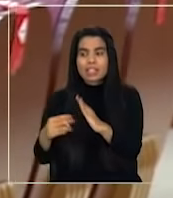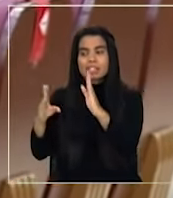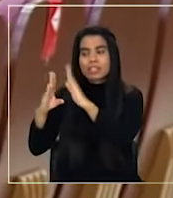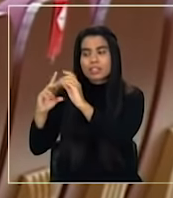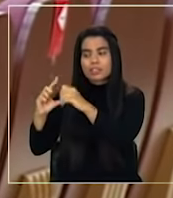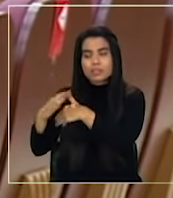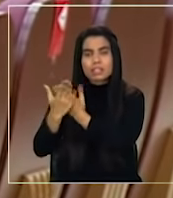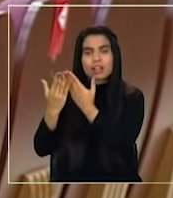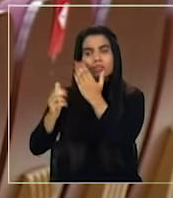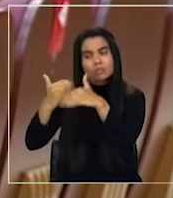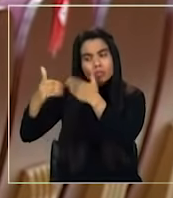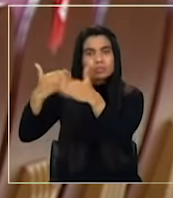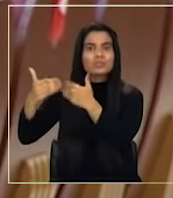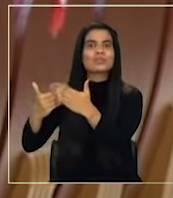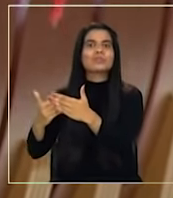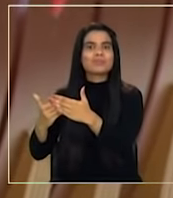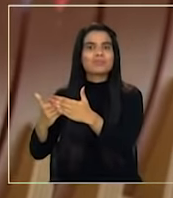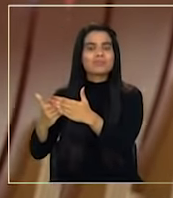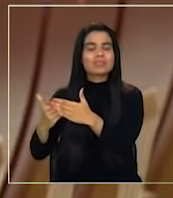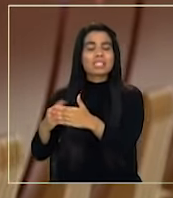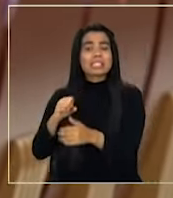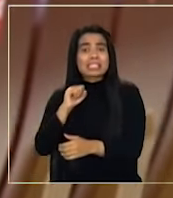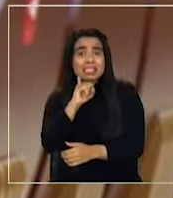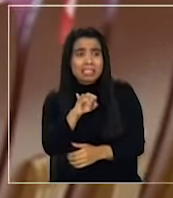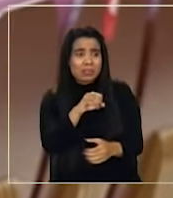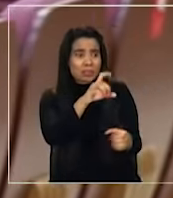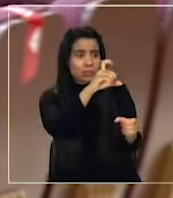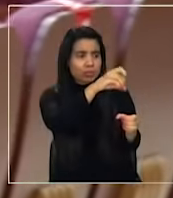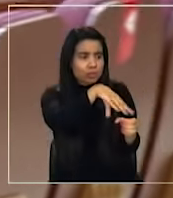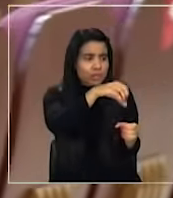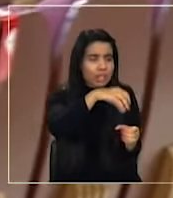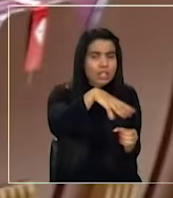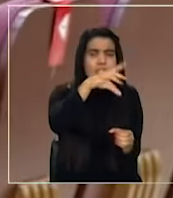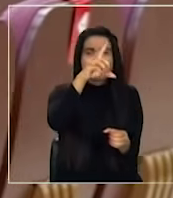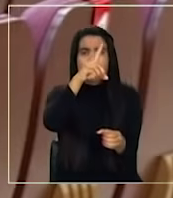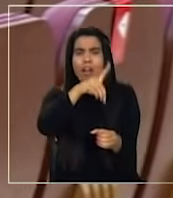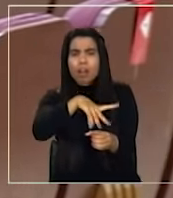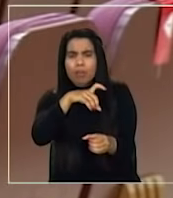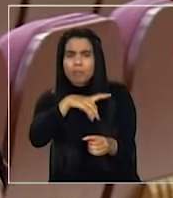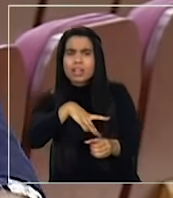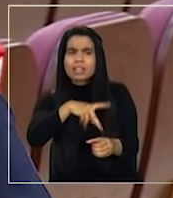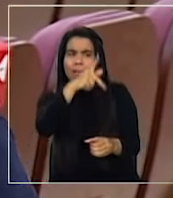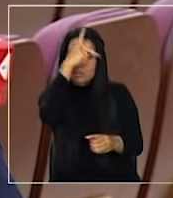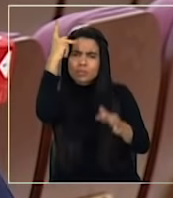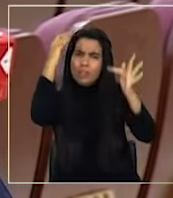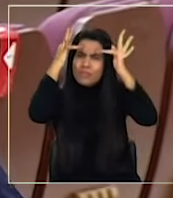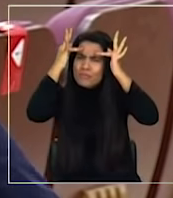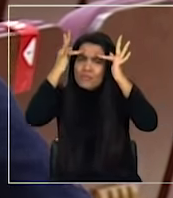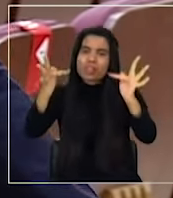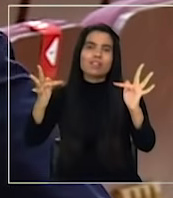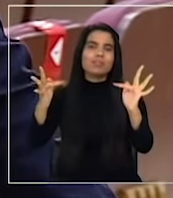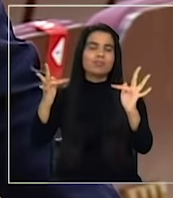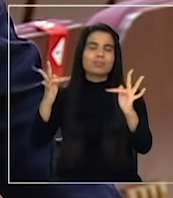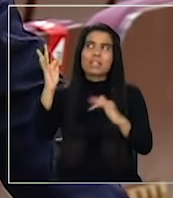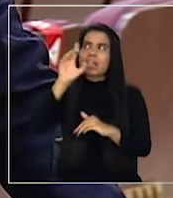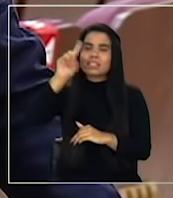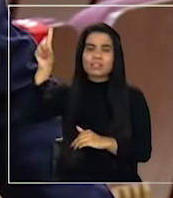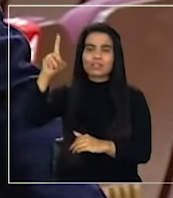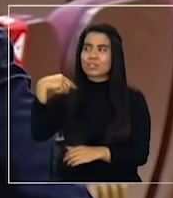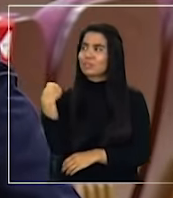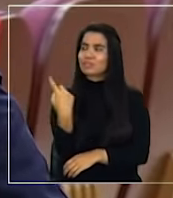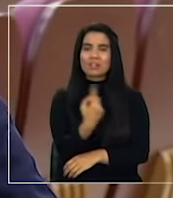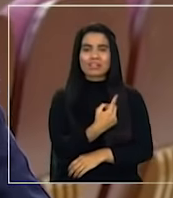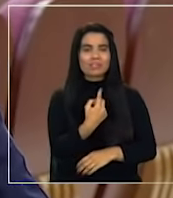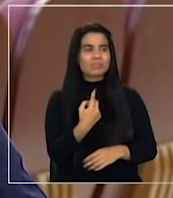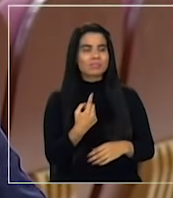mantida. Se não fosse pelos dizimistas fiéis da obra de Deus, nós não